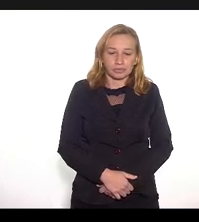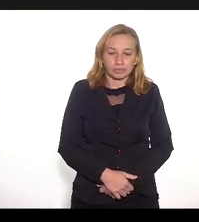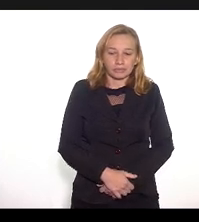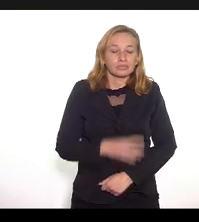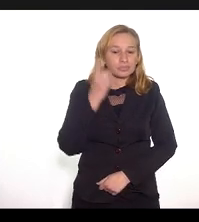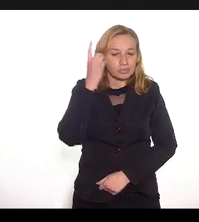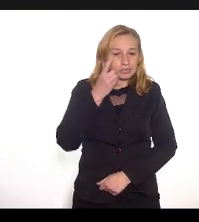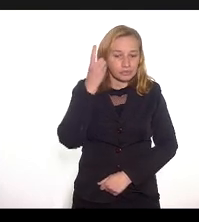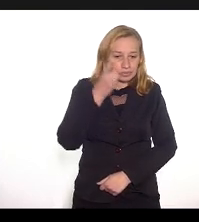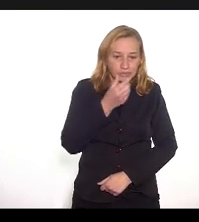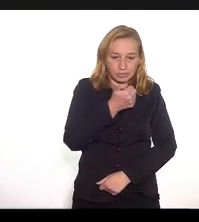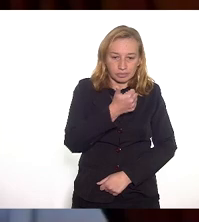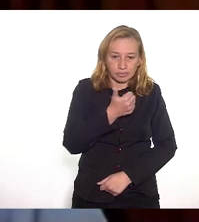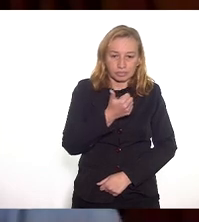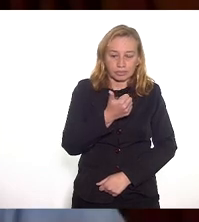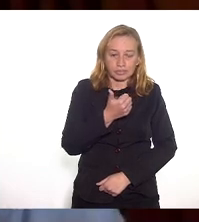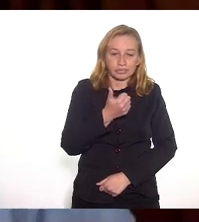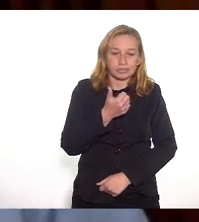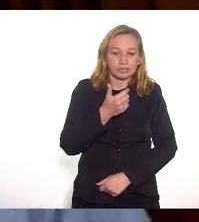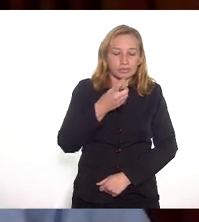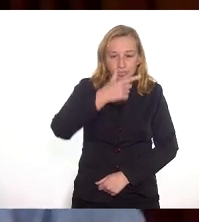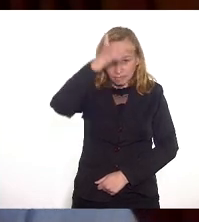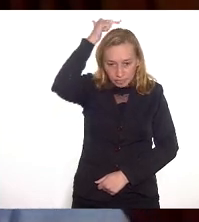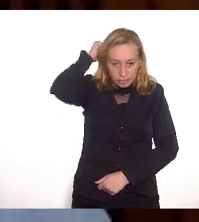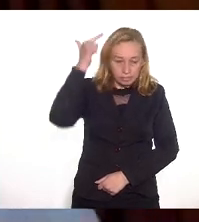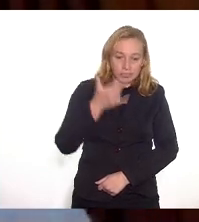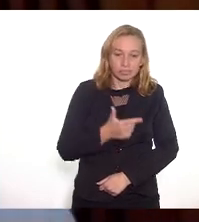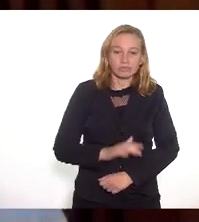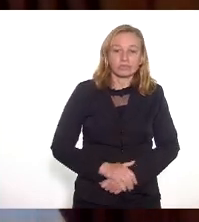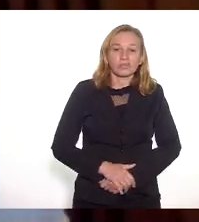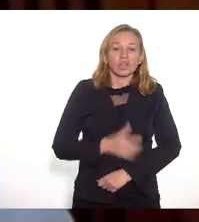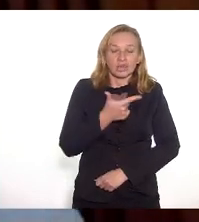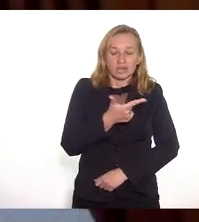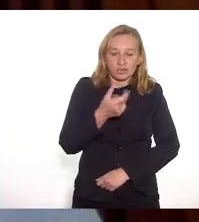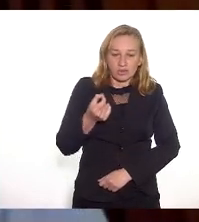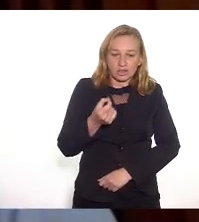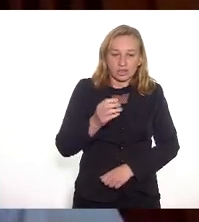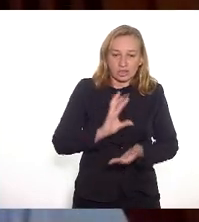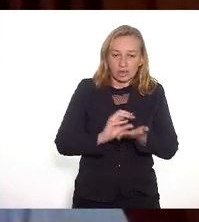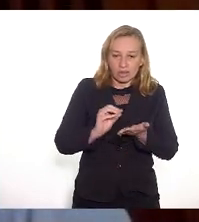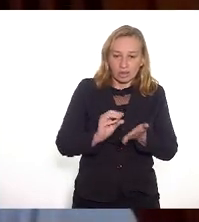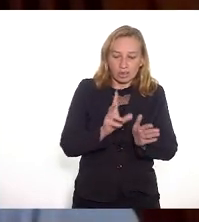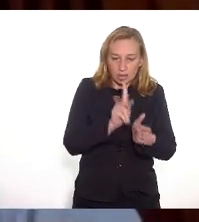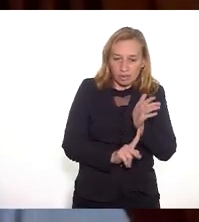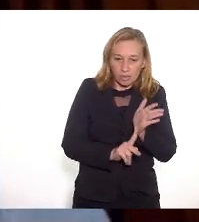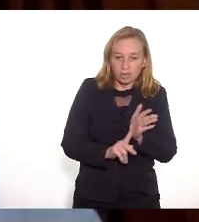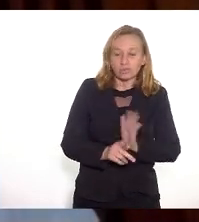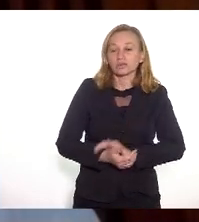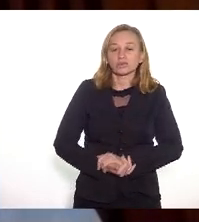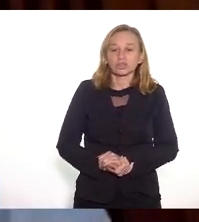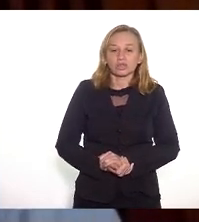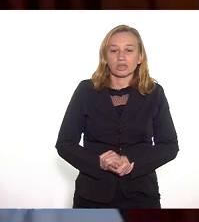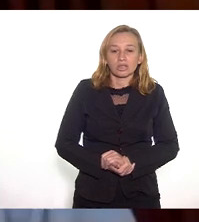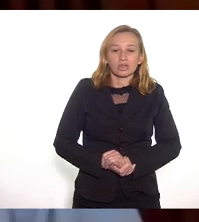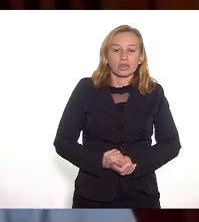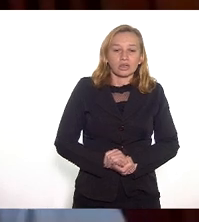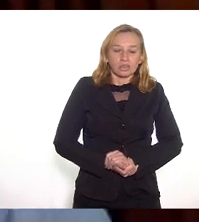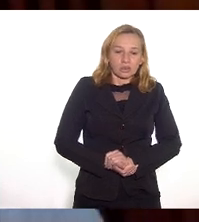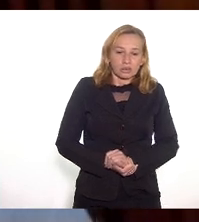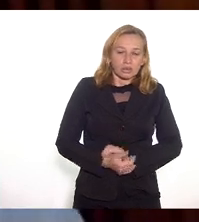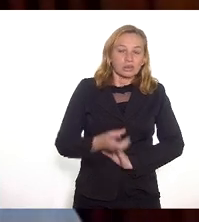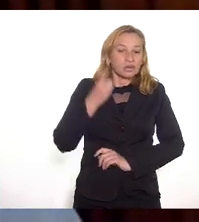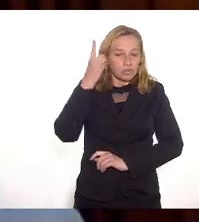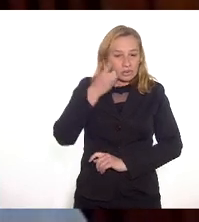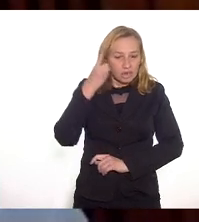Deputado Luiz Paulo. 20 da pauta. Projeto de lei 4210 de 2021. Autoria do deputado Pedro